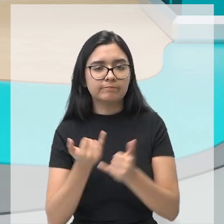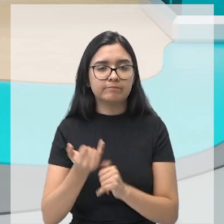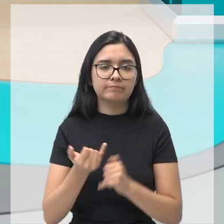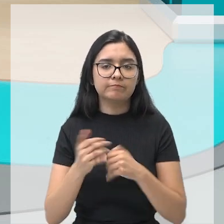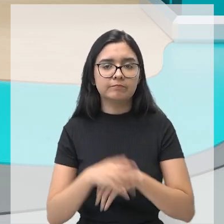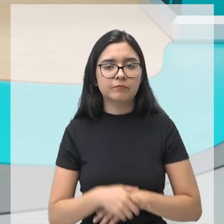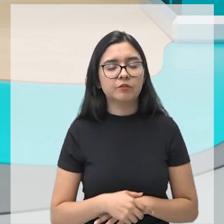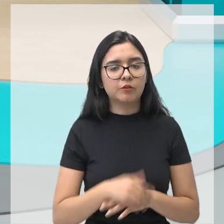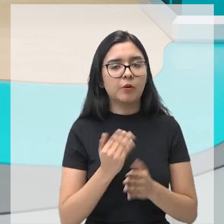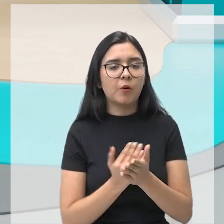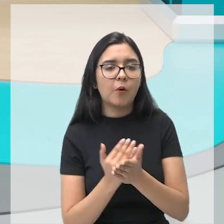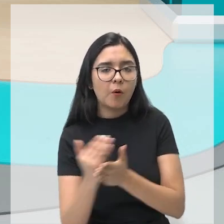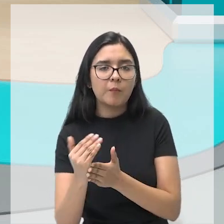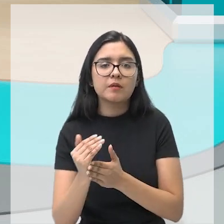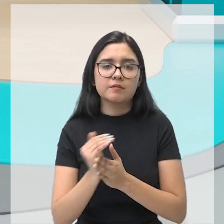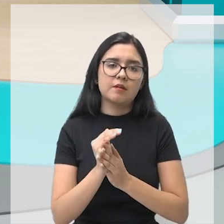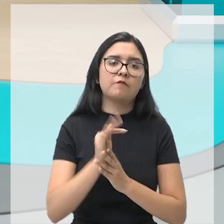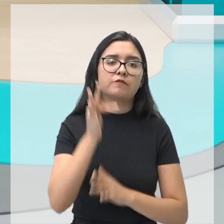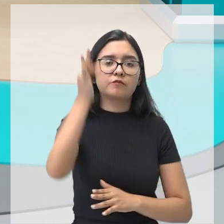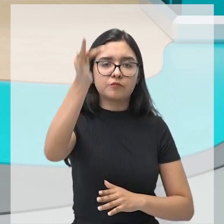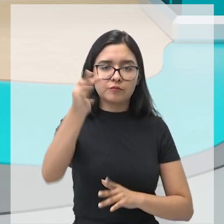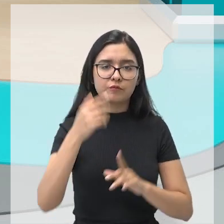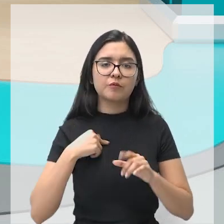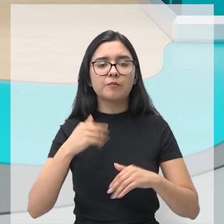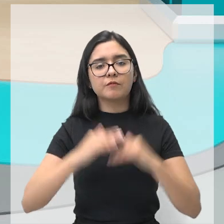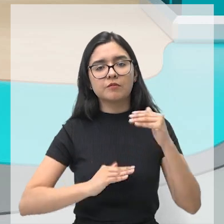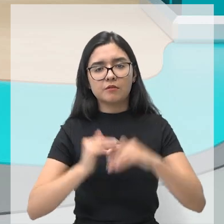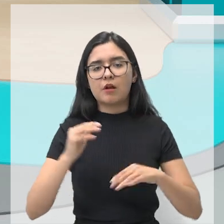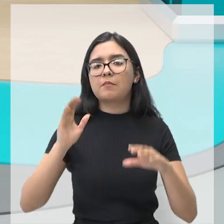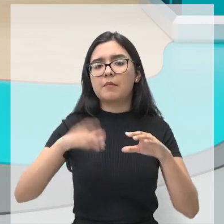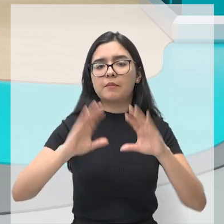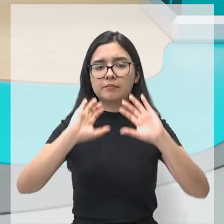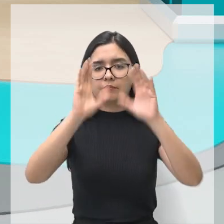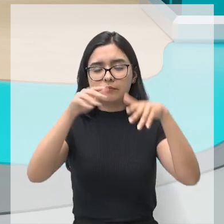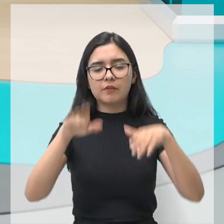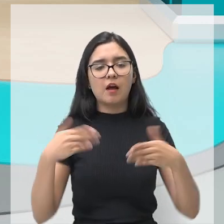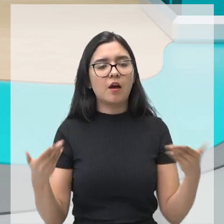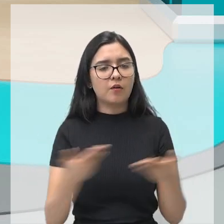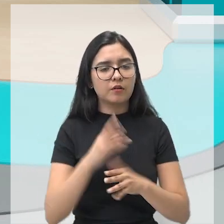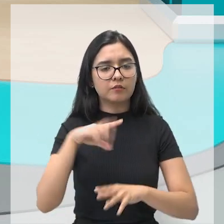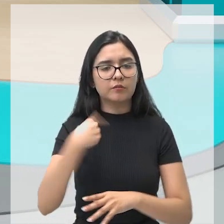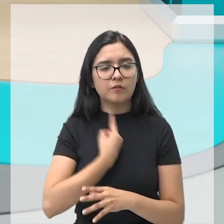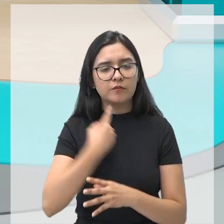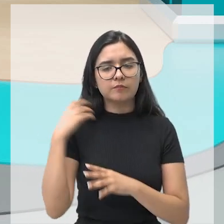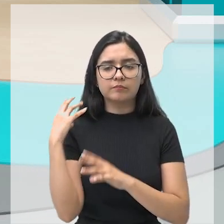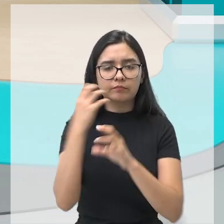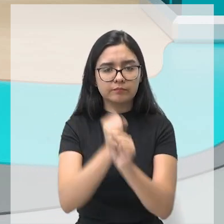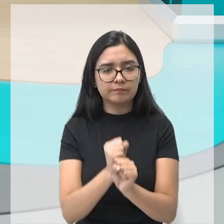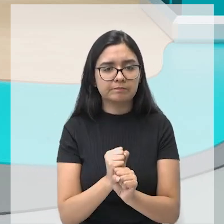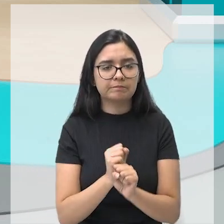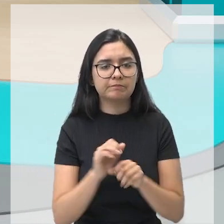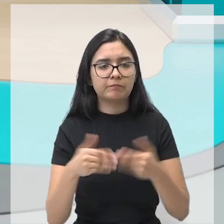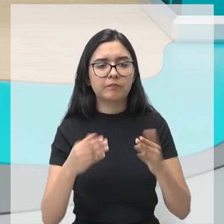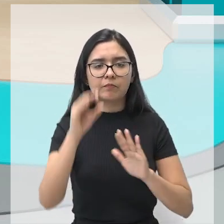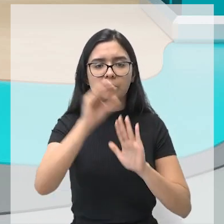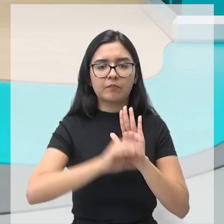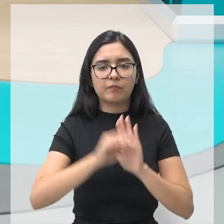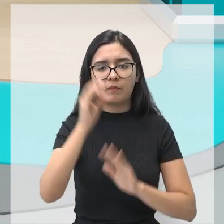gente dar seguimento, né? Vamos aprofundar um pouquinho, relembrar um pouquinho mais,